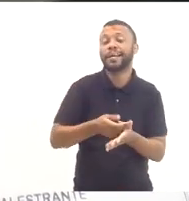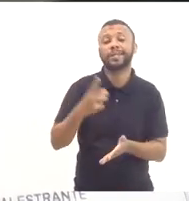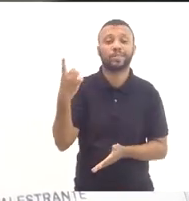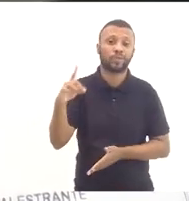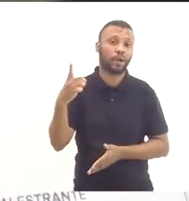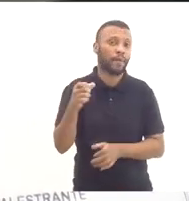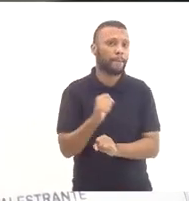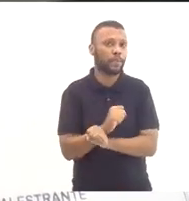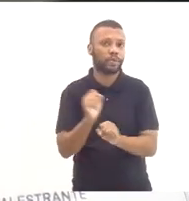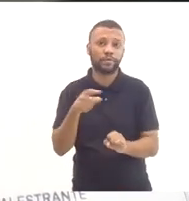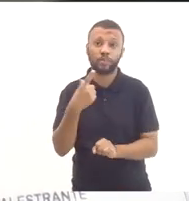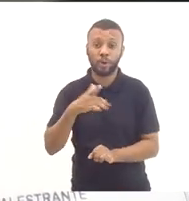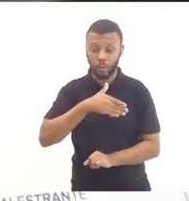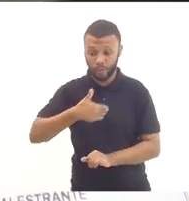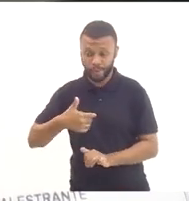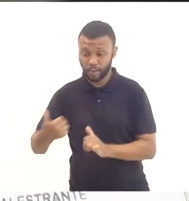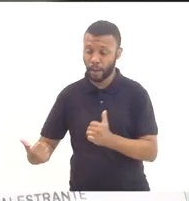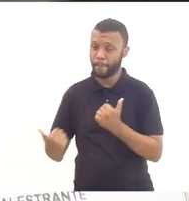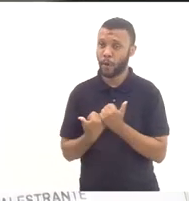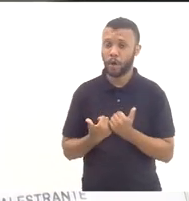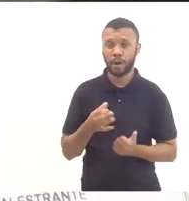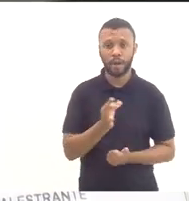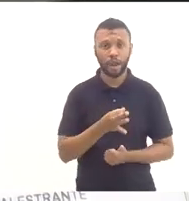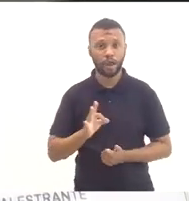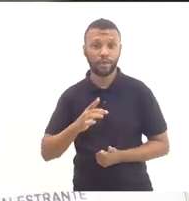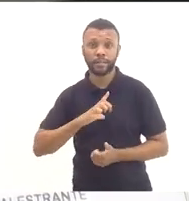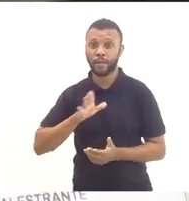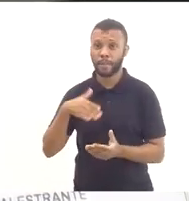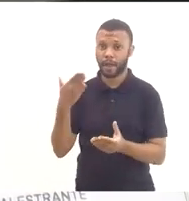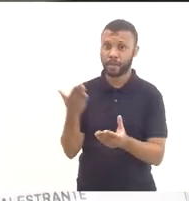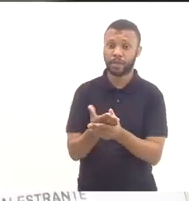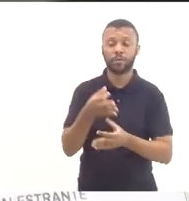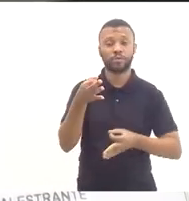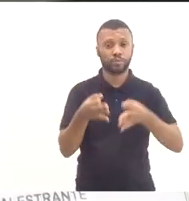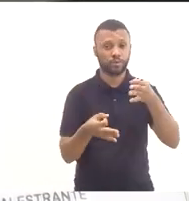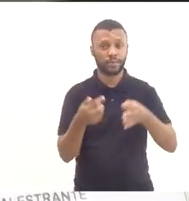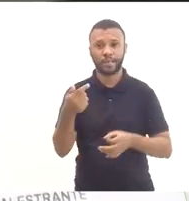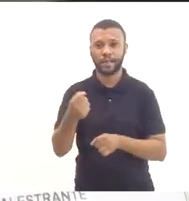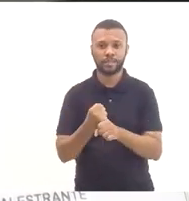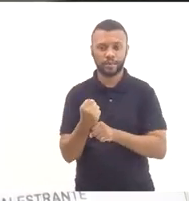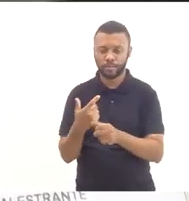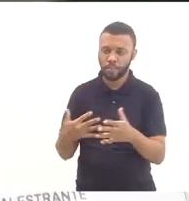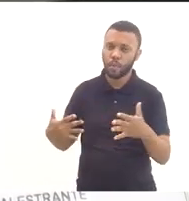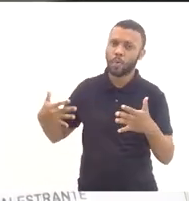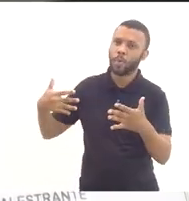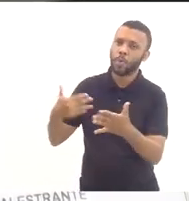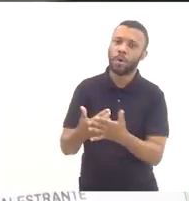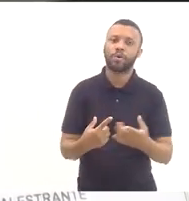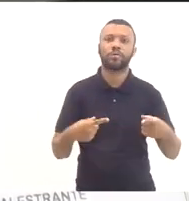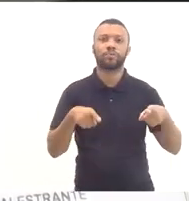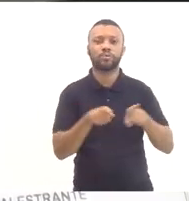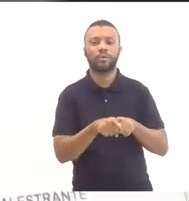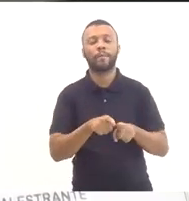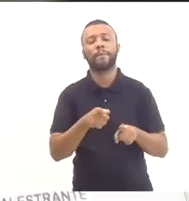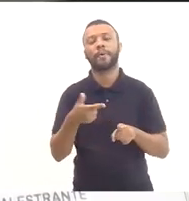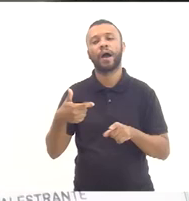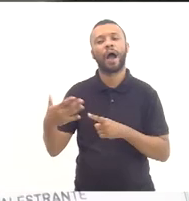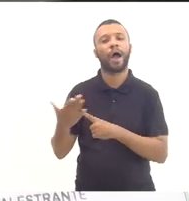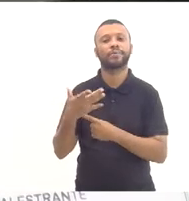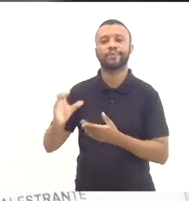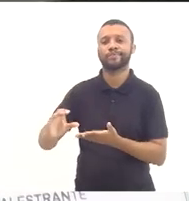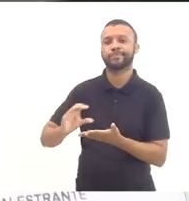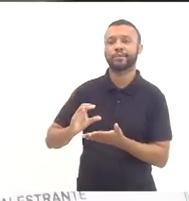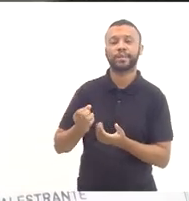uma mãe a gente não tem qualquer apoio do Estado eu tenho uma ação judicial que já dura sete anos com ele é para custear essa